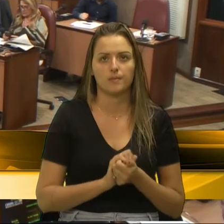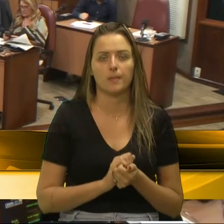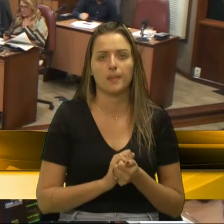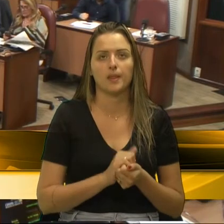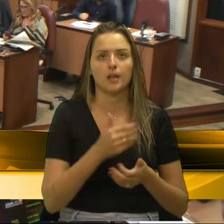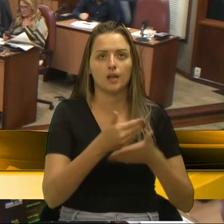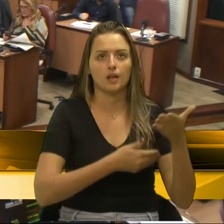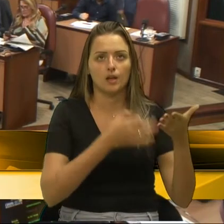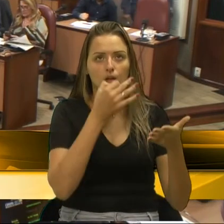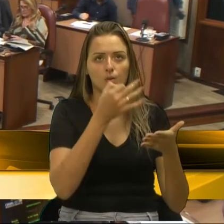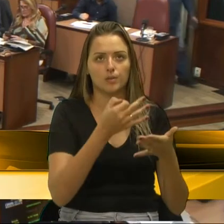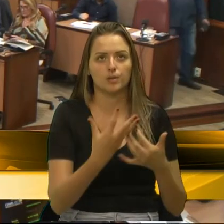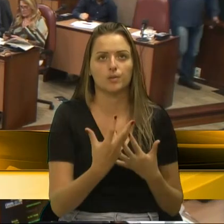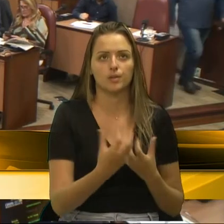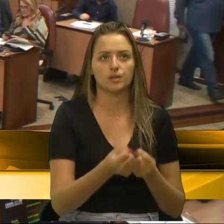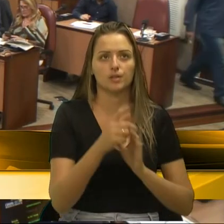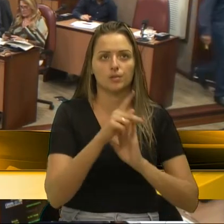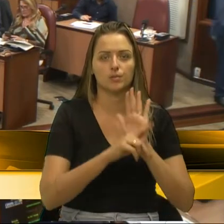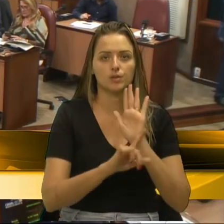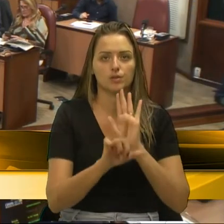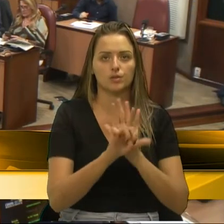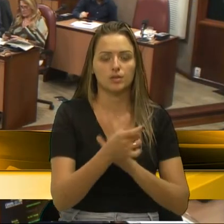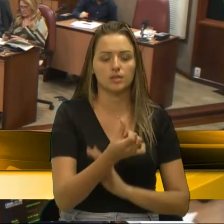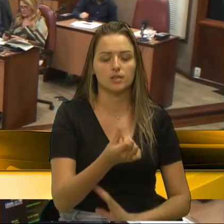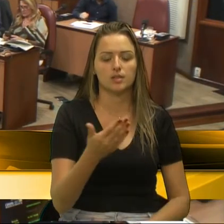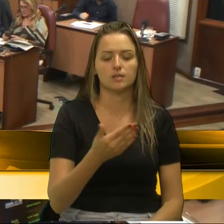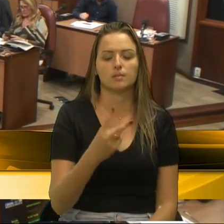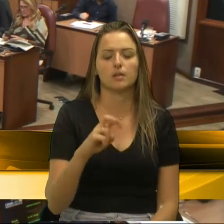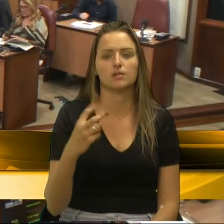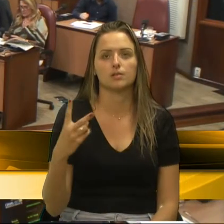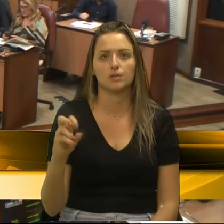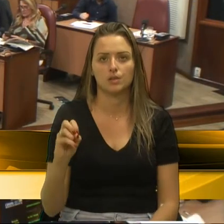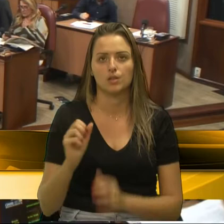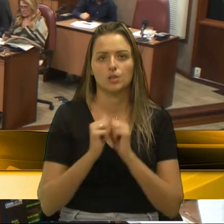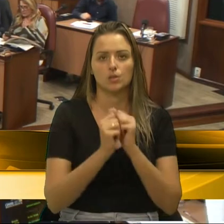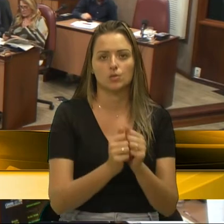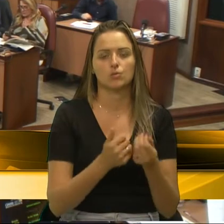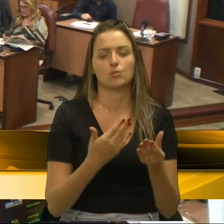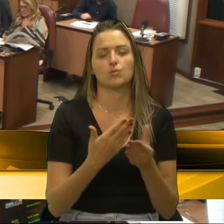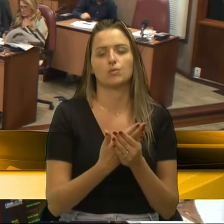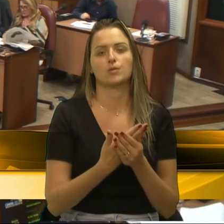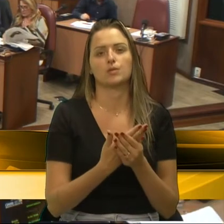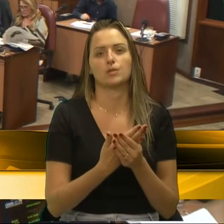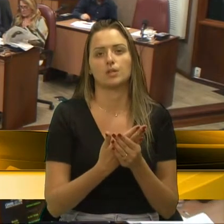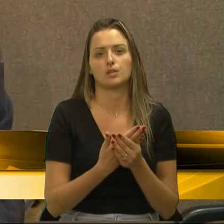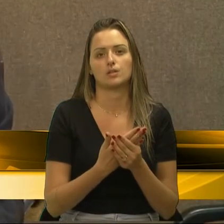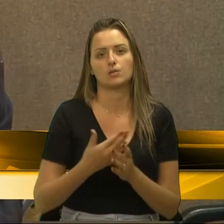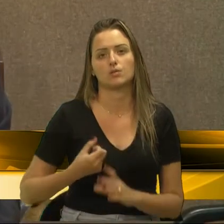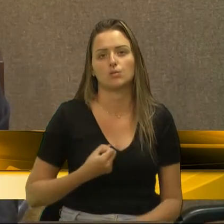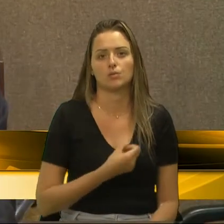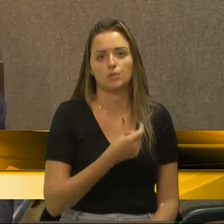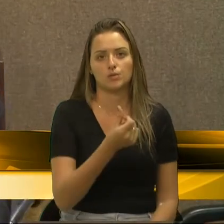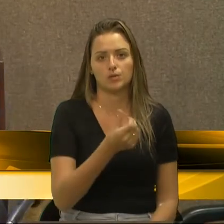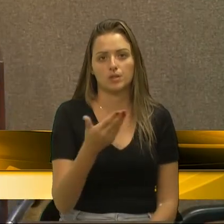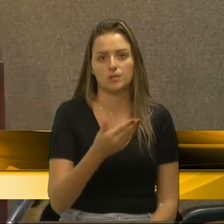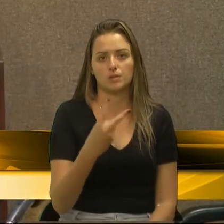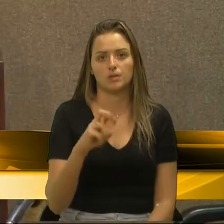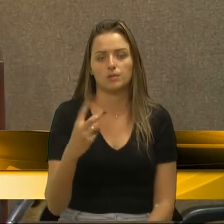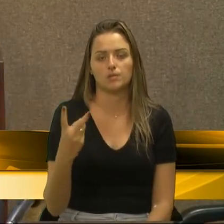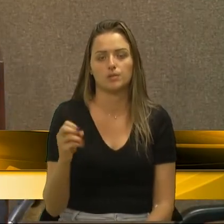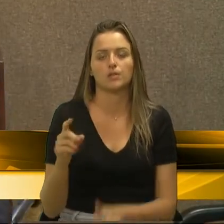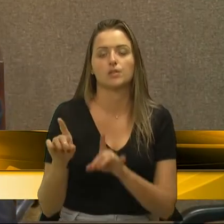parecer é favorável ao projeto de lei número 6 de 2020, contido no processo de número 6 de 2020